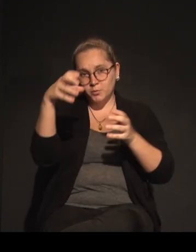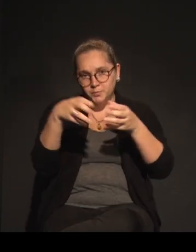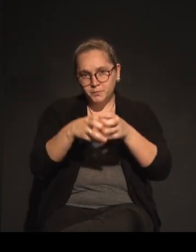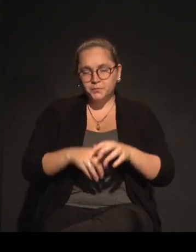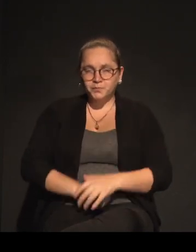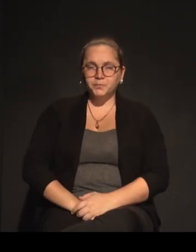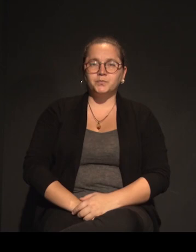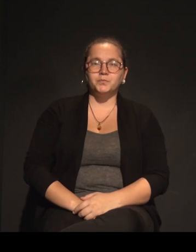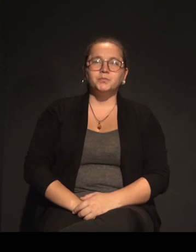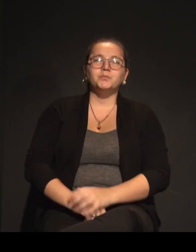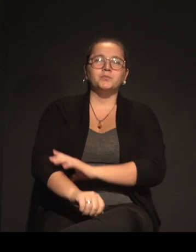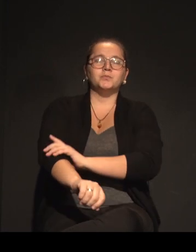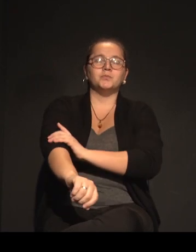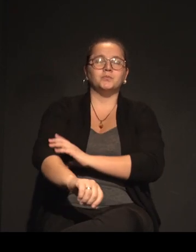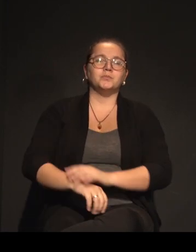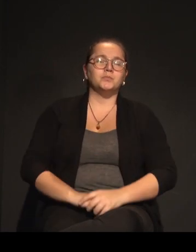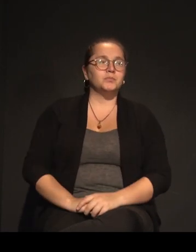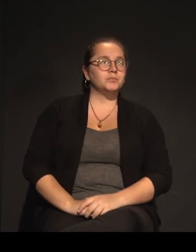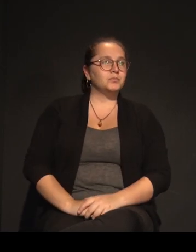na